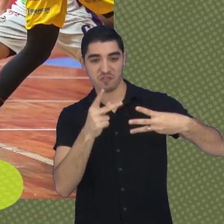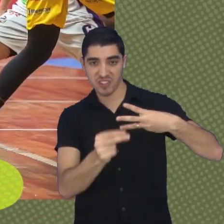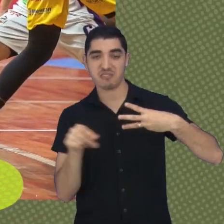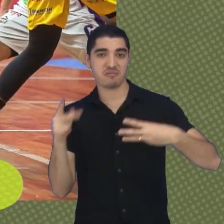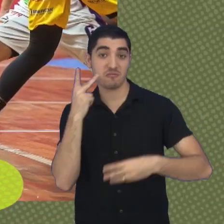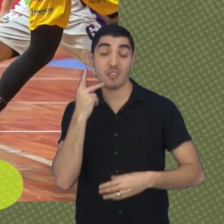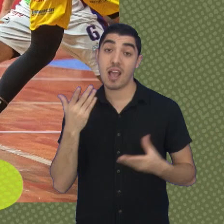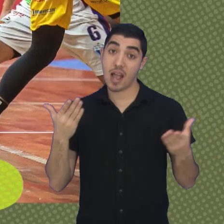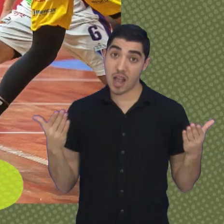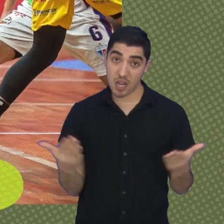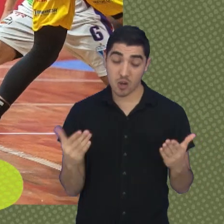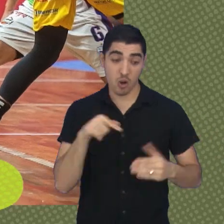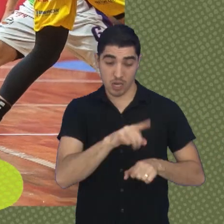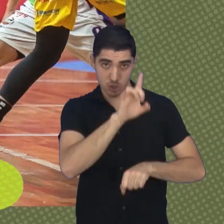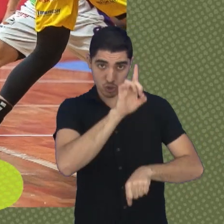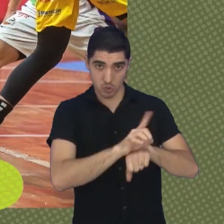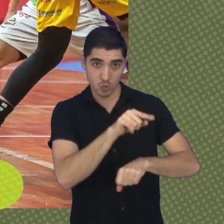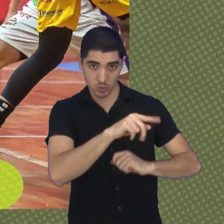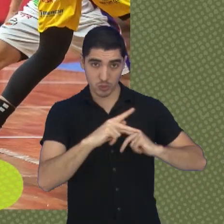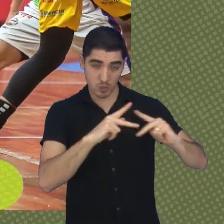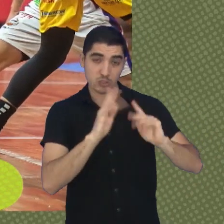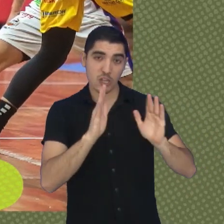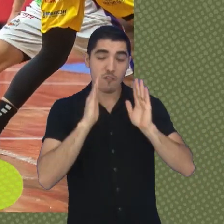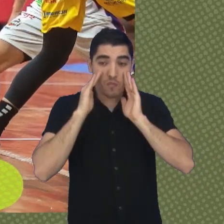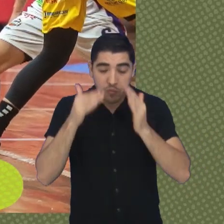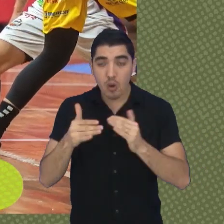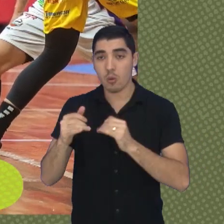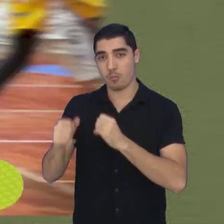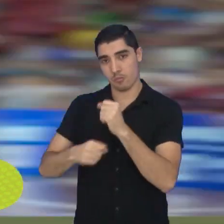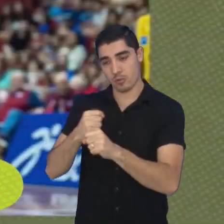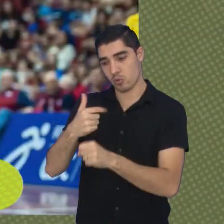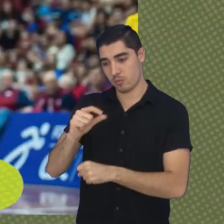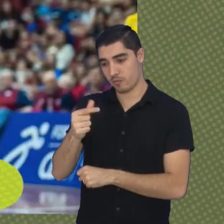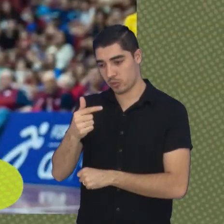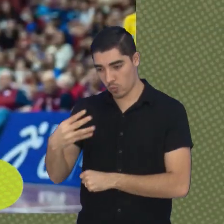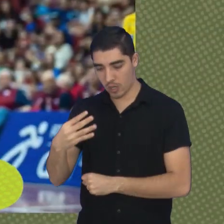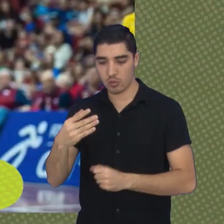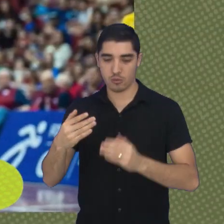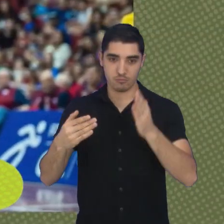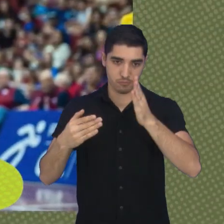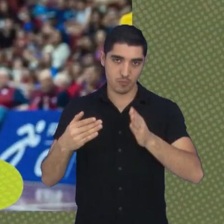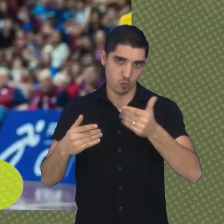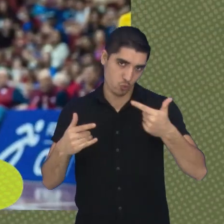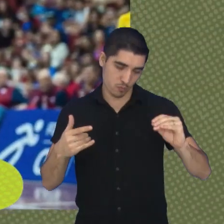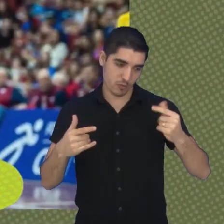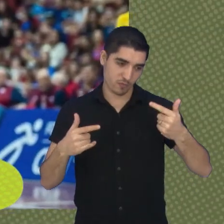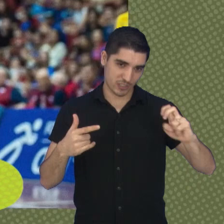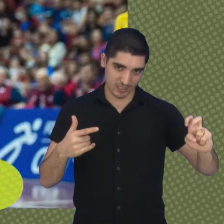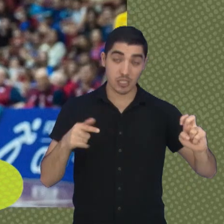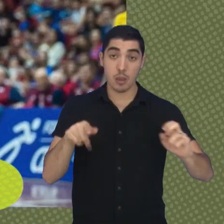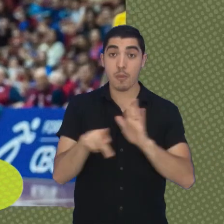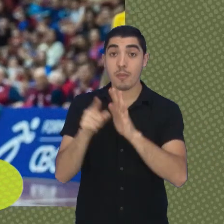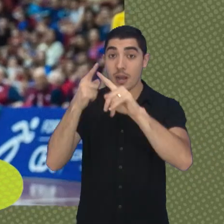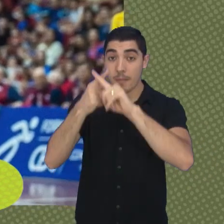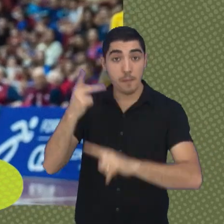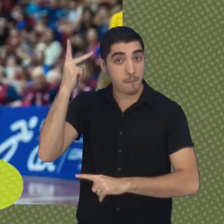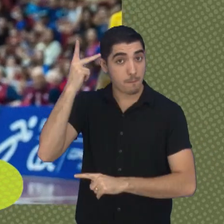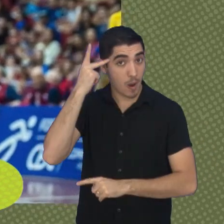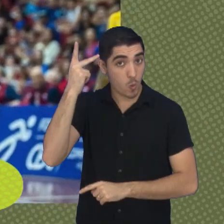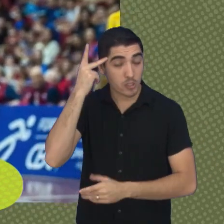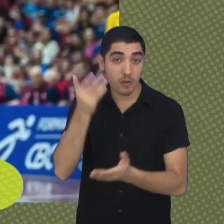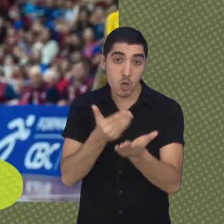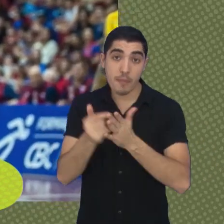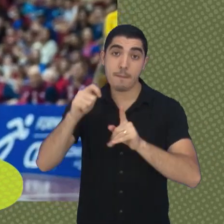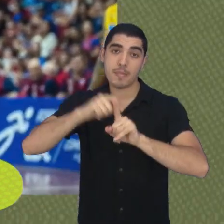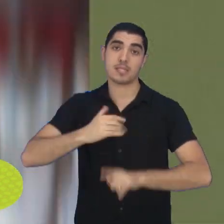na temporada 2024-2025 com a disputa do Campeonato Paulista, com previsão de início para o mês de